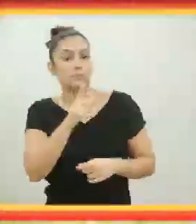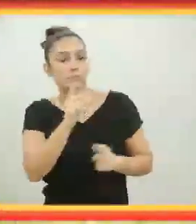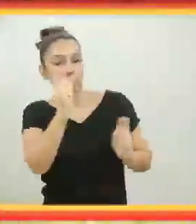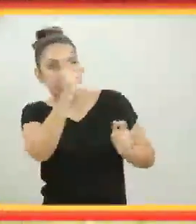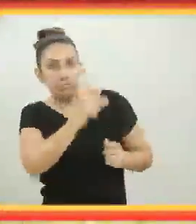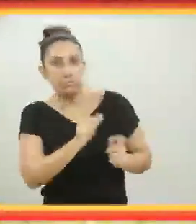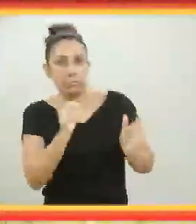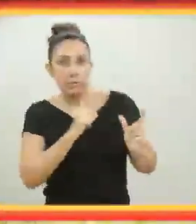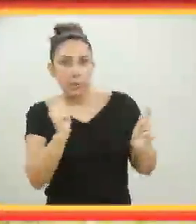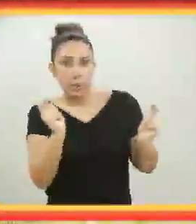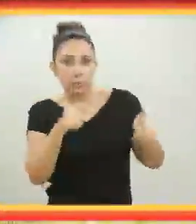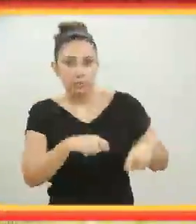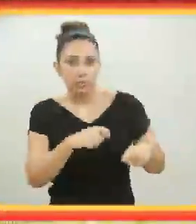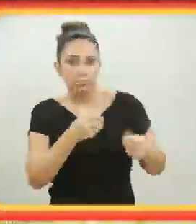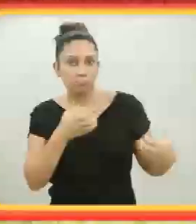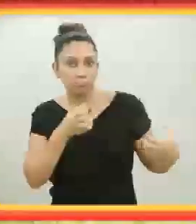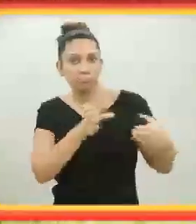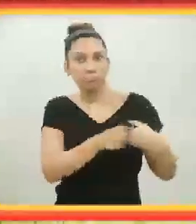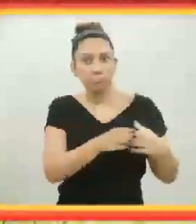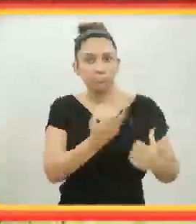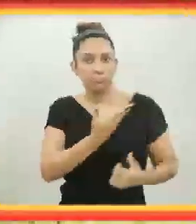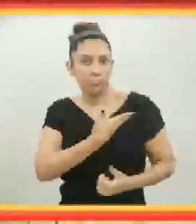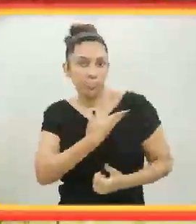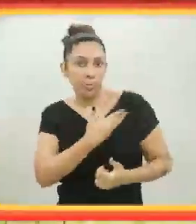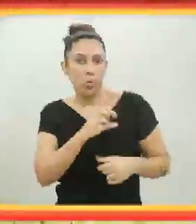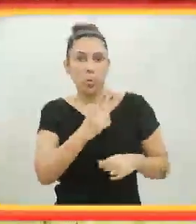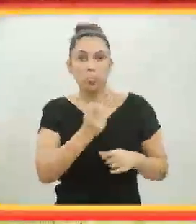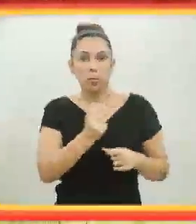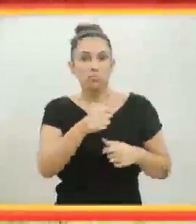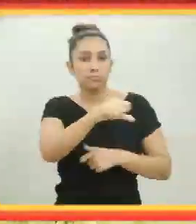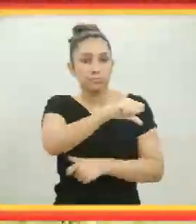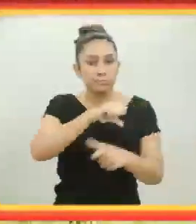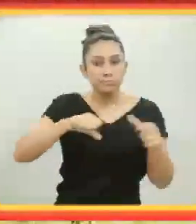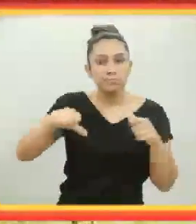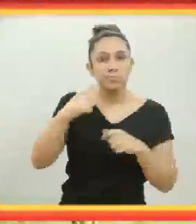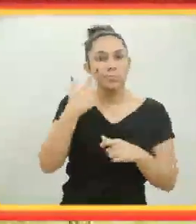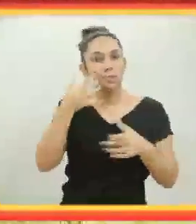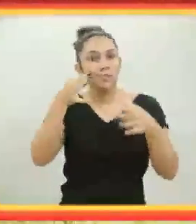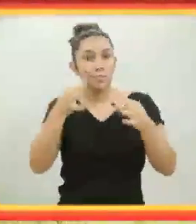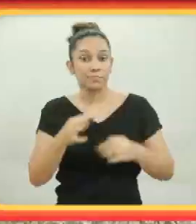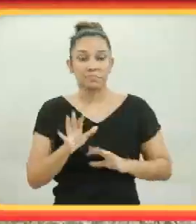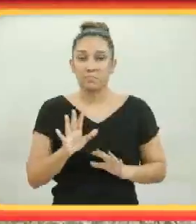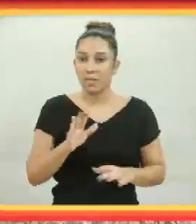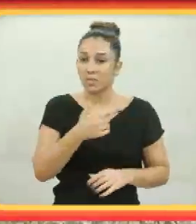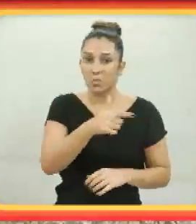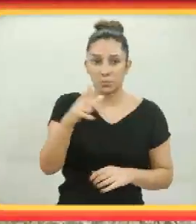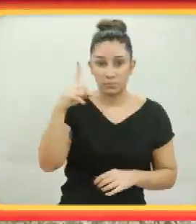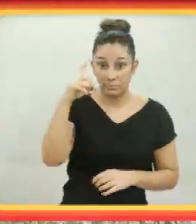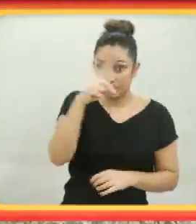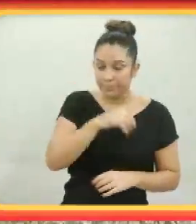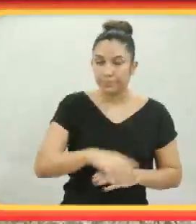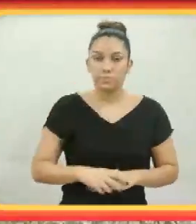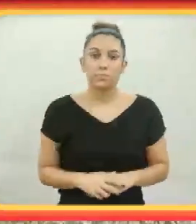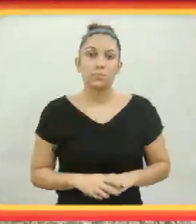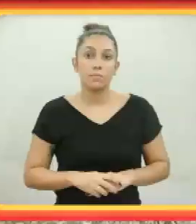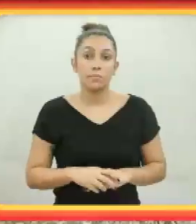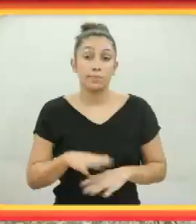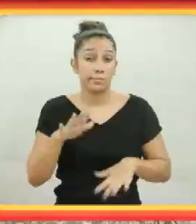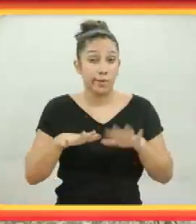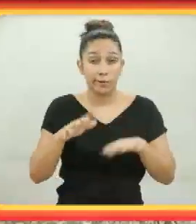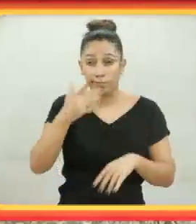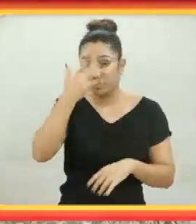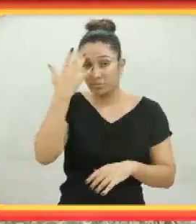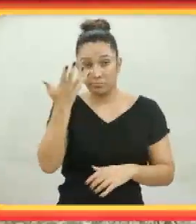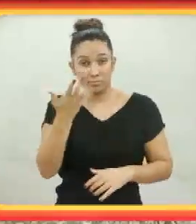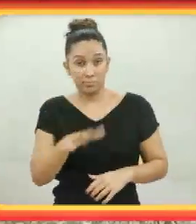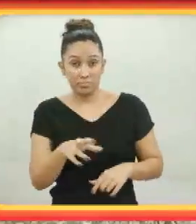ver as condições do colega ou se colocar na posição do outro que tem uma certa dificuldade. Talvez recuar